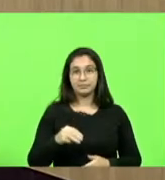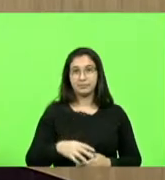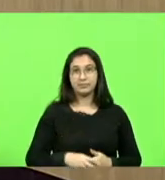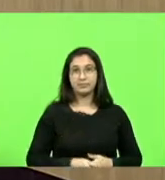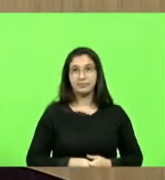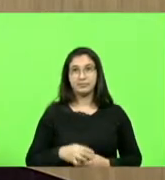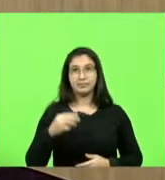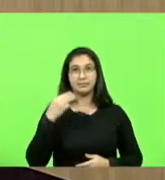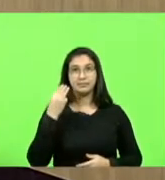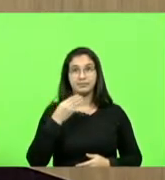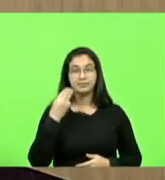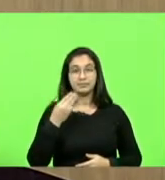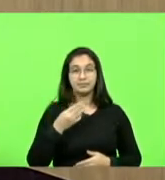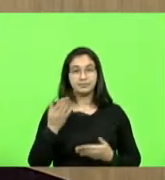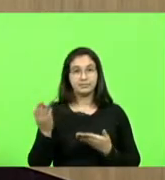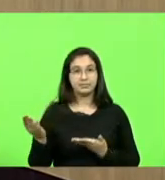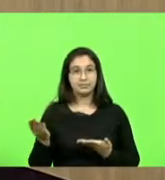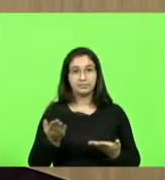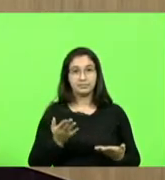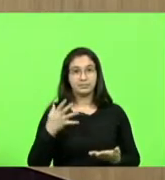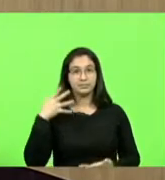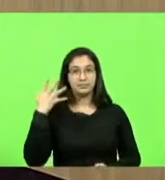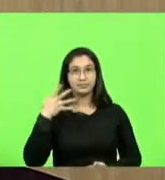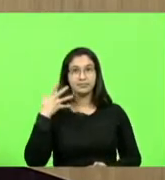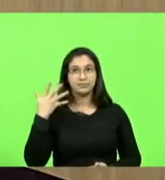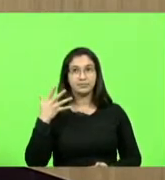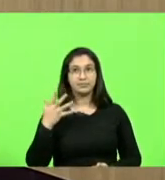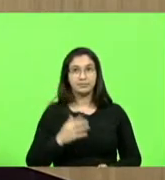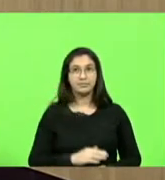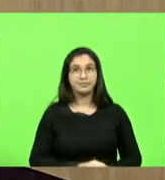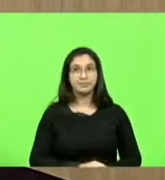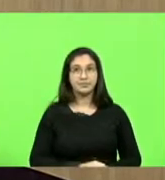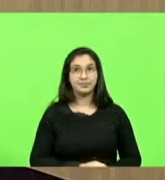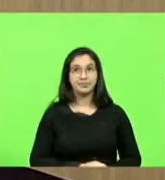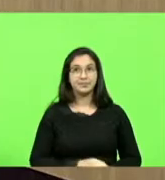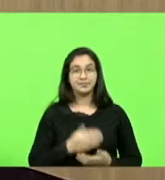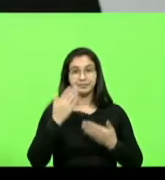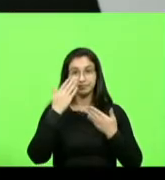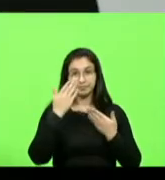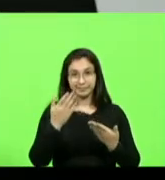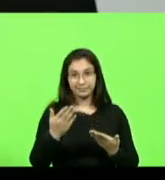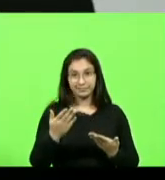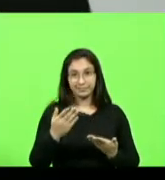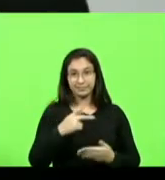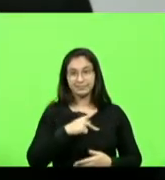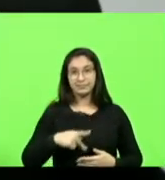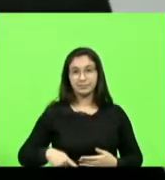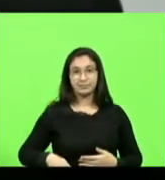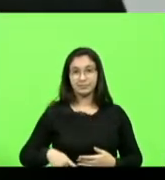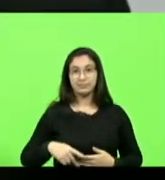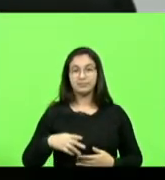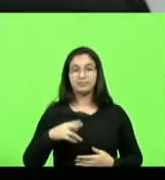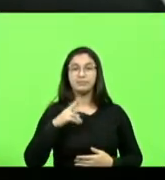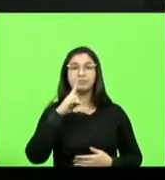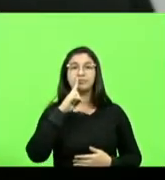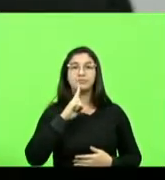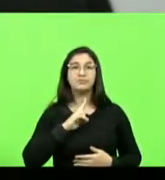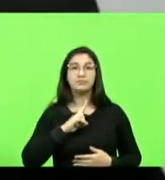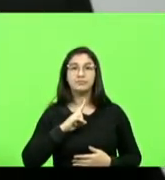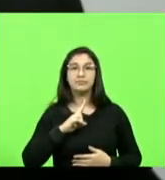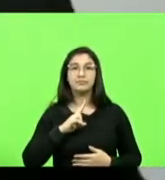Deputado Márcio, fará o uso da palavra. Obrigado, presidente. Estava escrito o deputado Ivan Nats. Se ele não estiver aí, eu quero sim